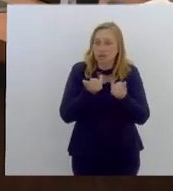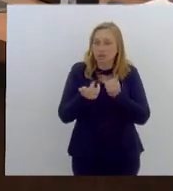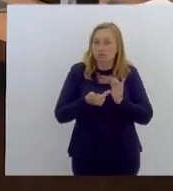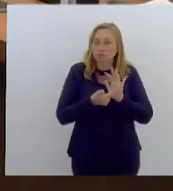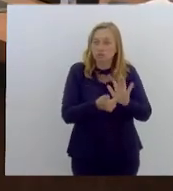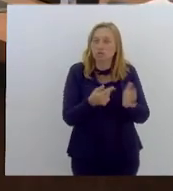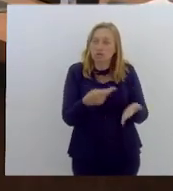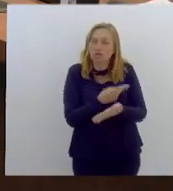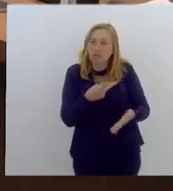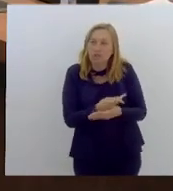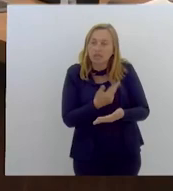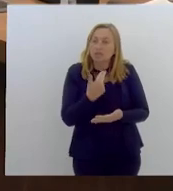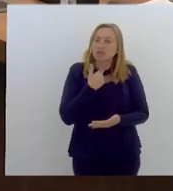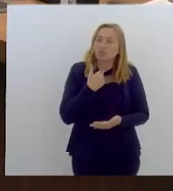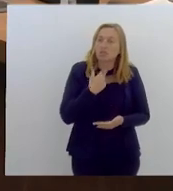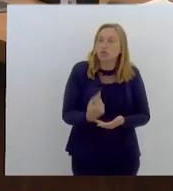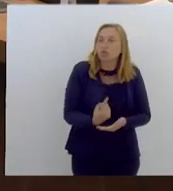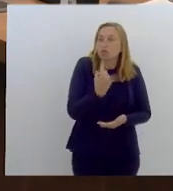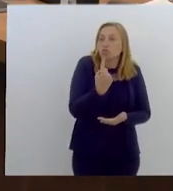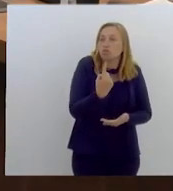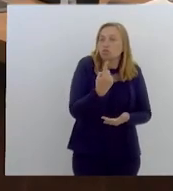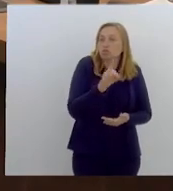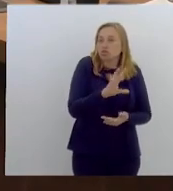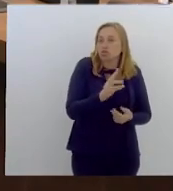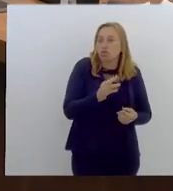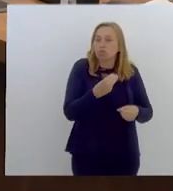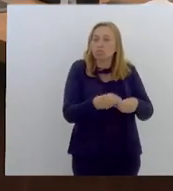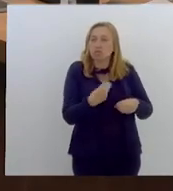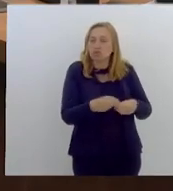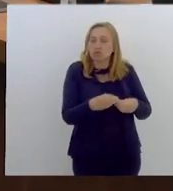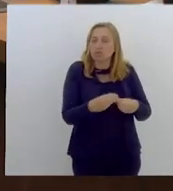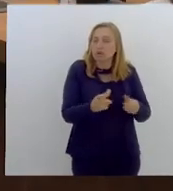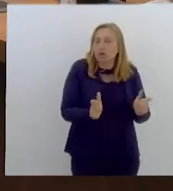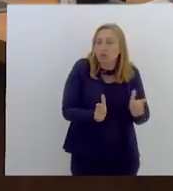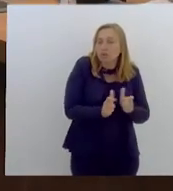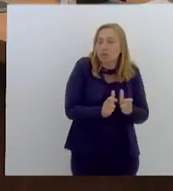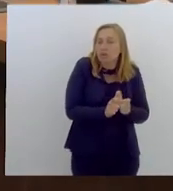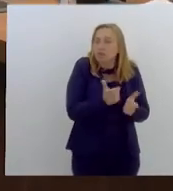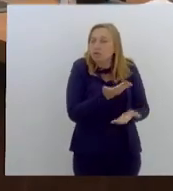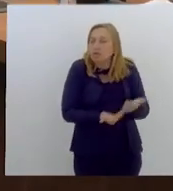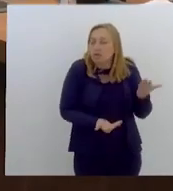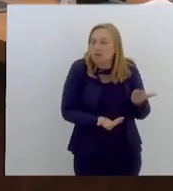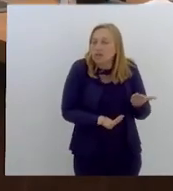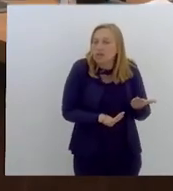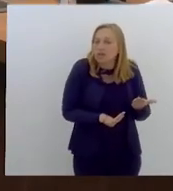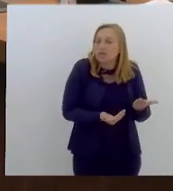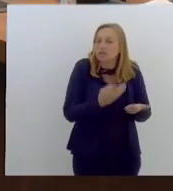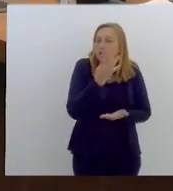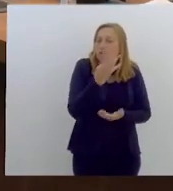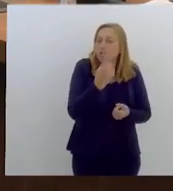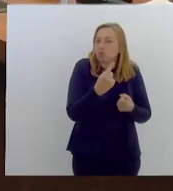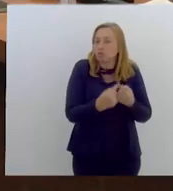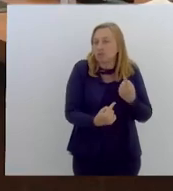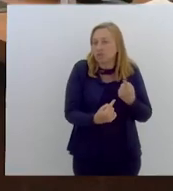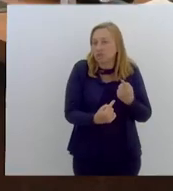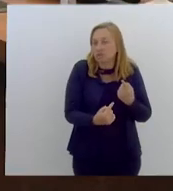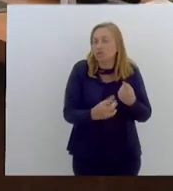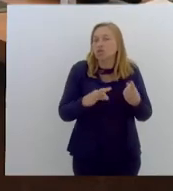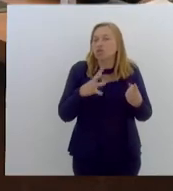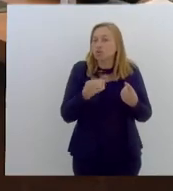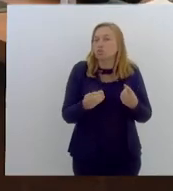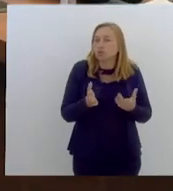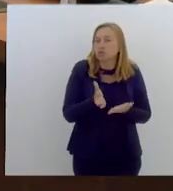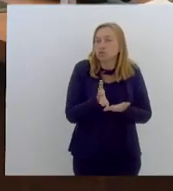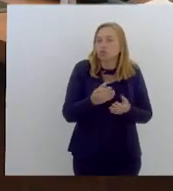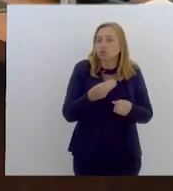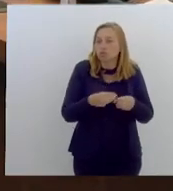estão errados. Não pode um único município de porte médio perder o equivalente a um quarto de tudo que os